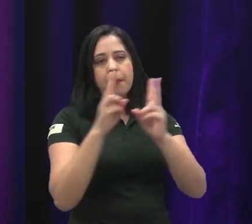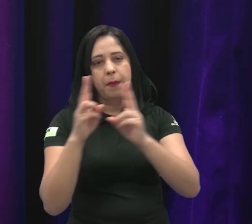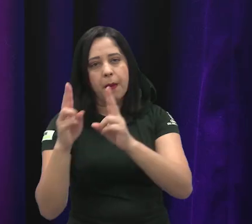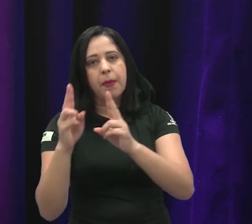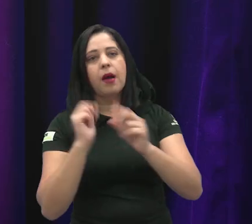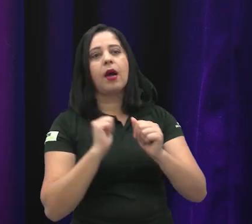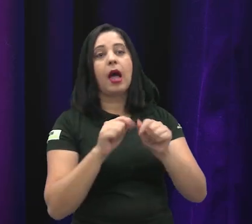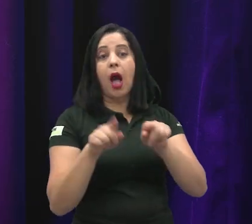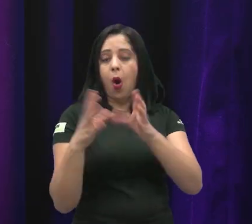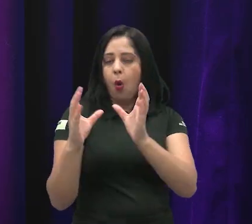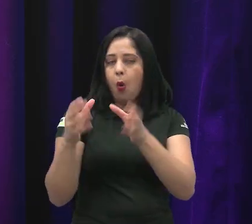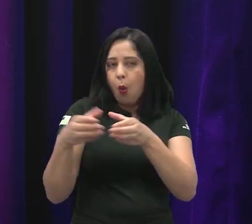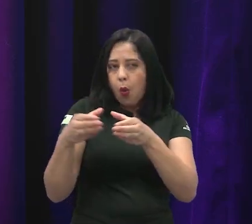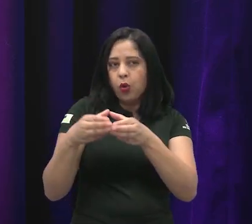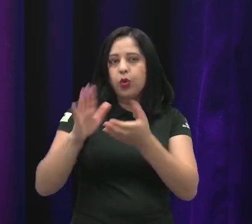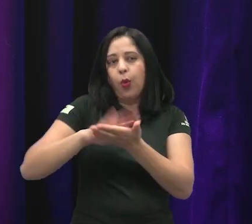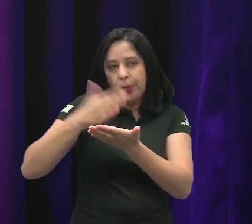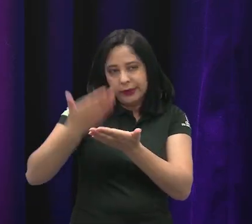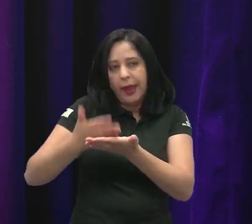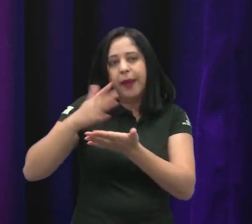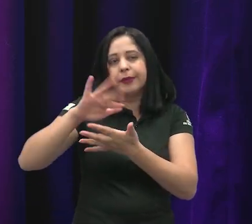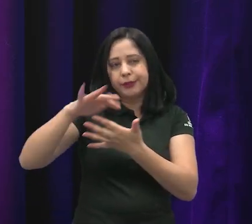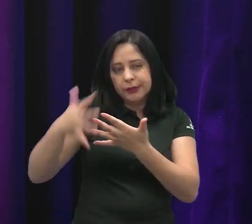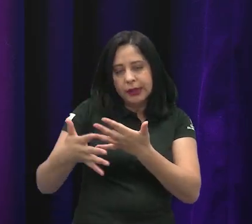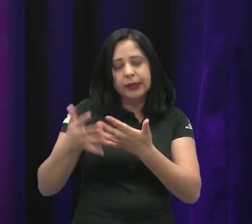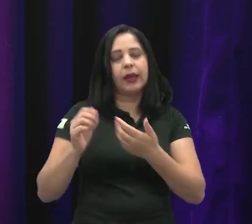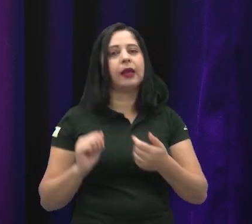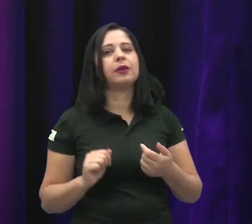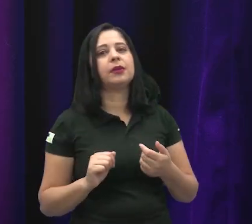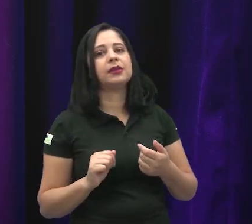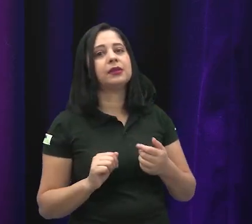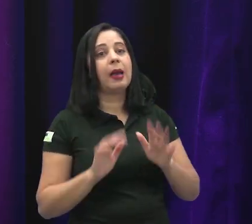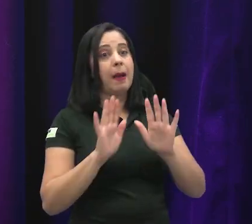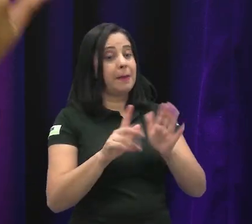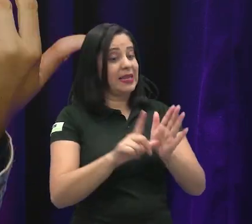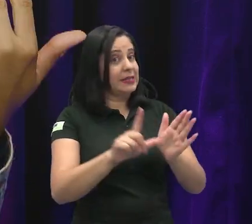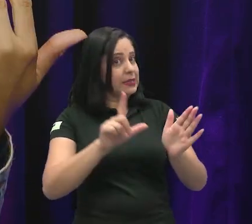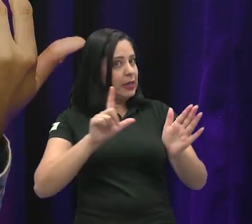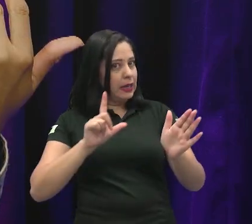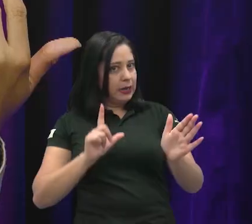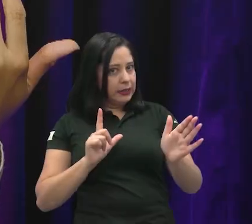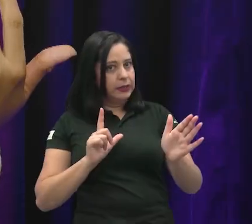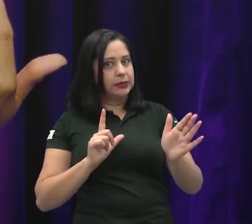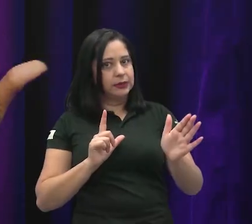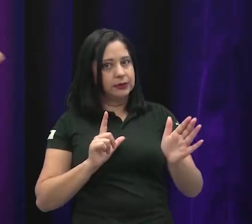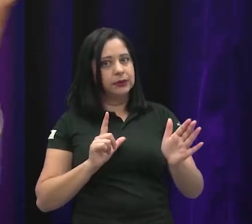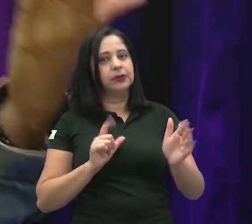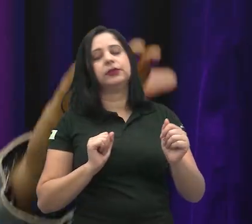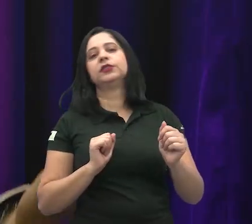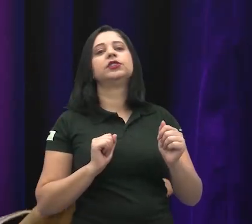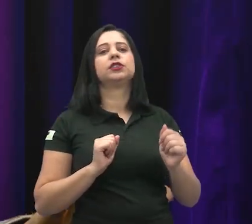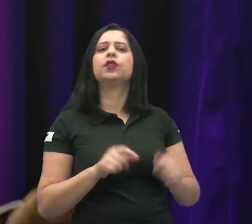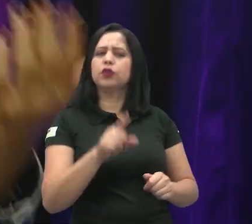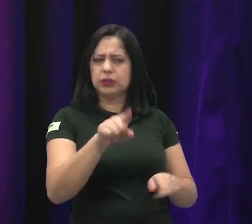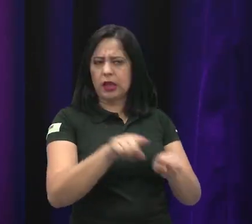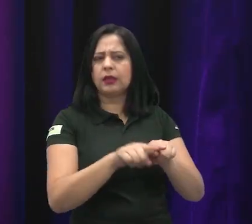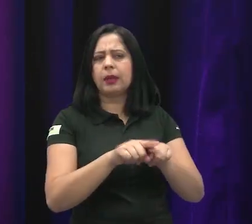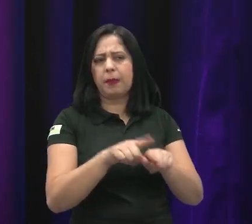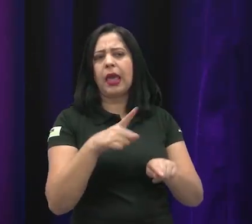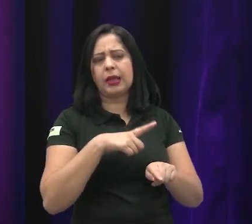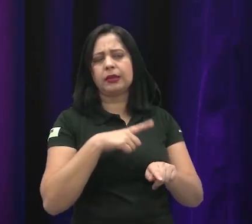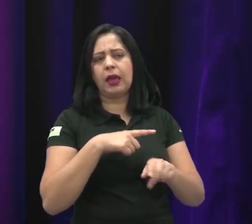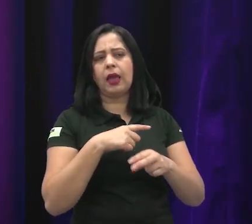pessoal da equipe do Intérprete de Libras também, né. A gente tem a pré-produção, né, como você também tem uma